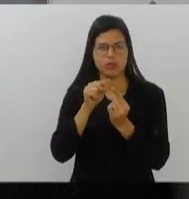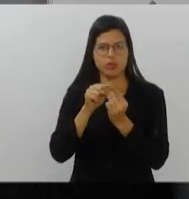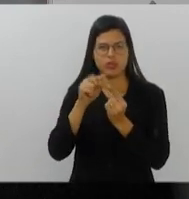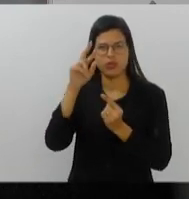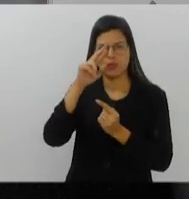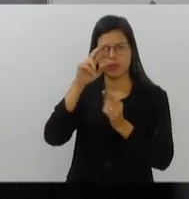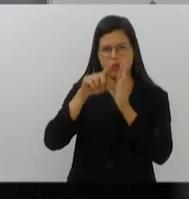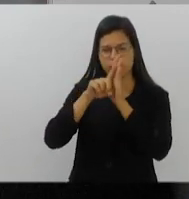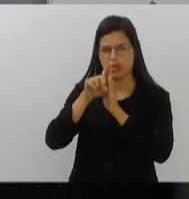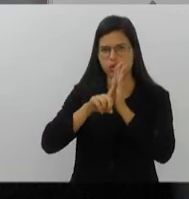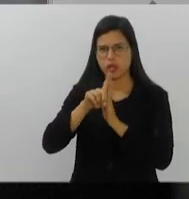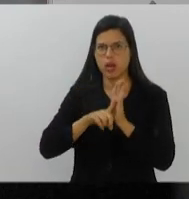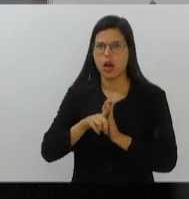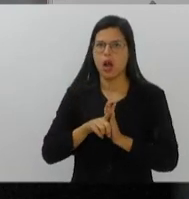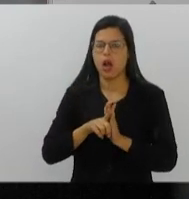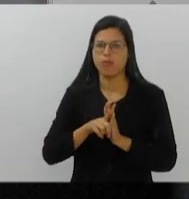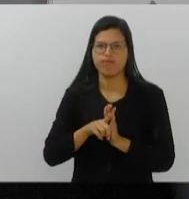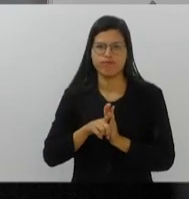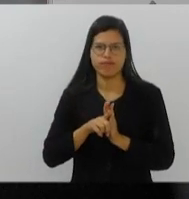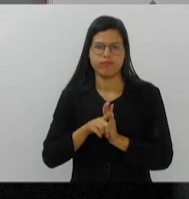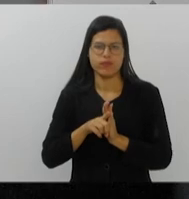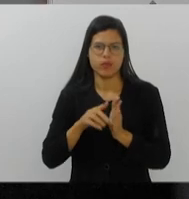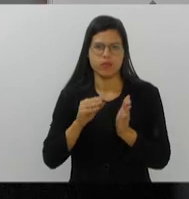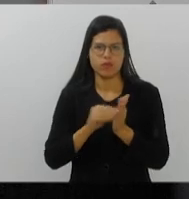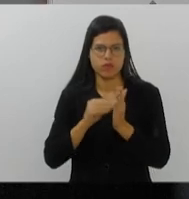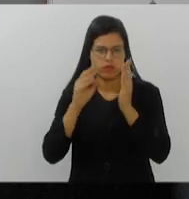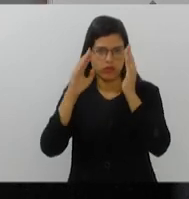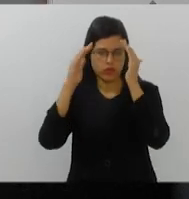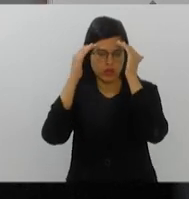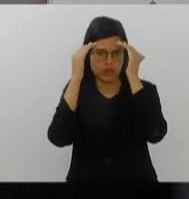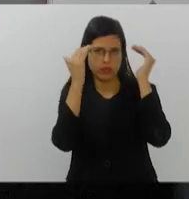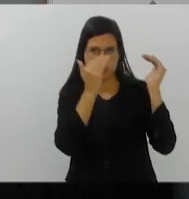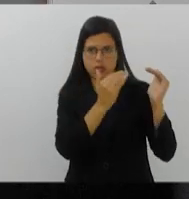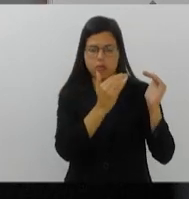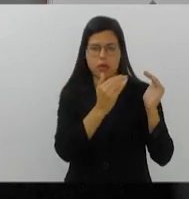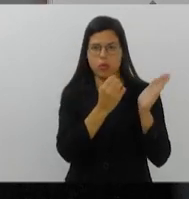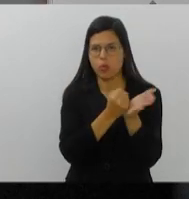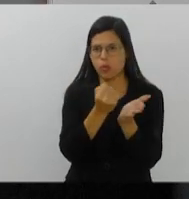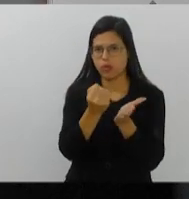descumprimento contratual dos planos de saúde,